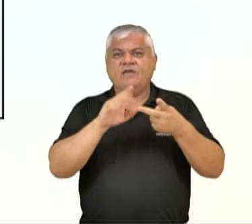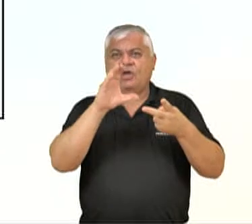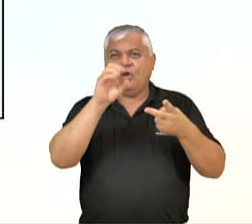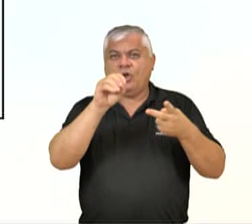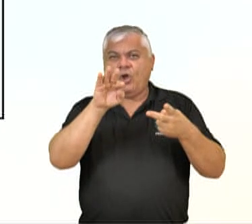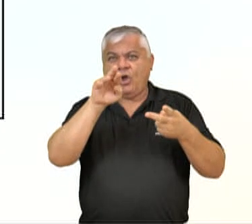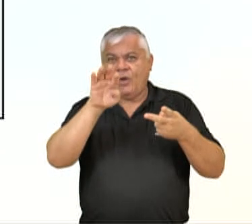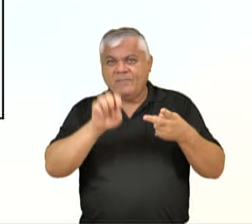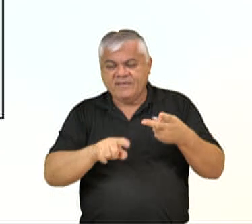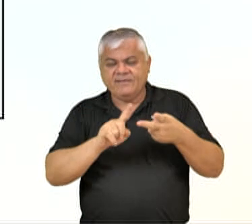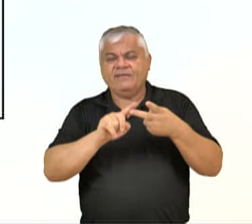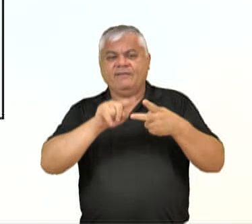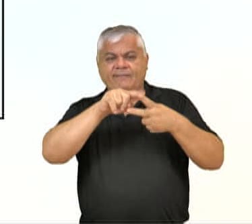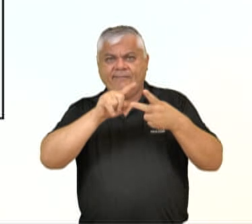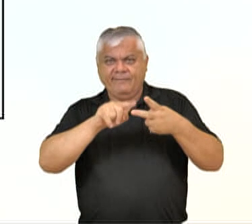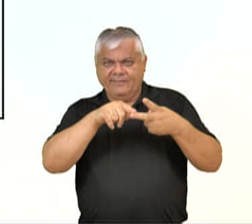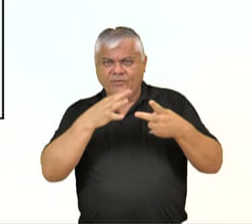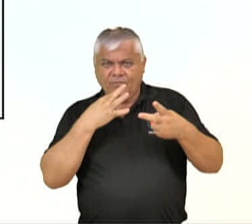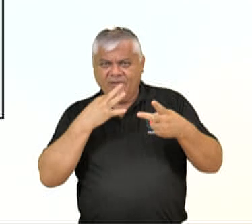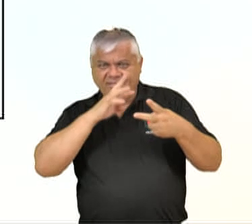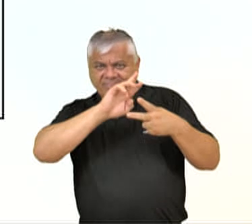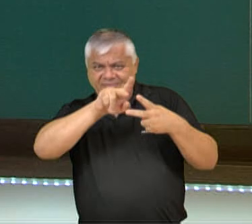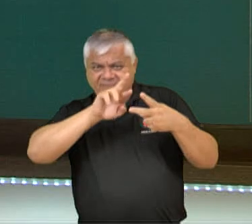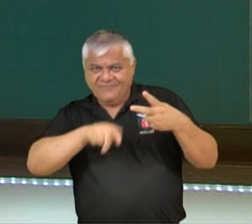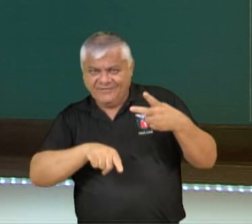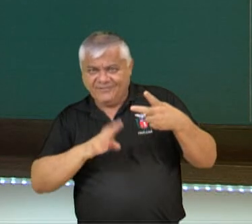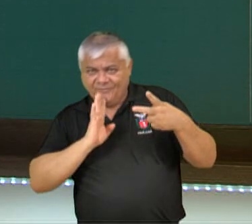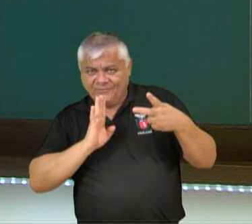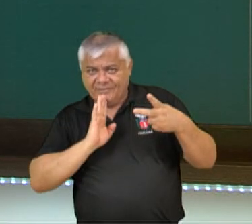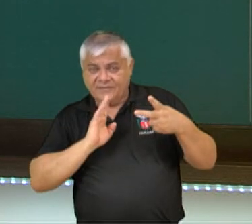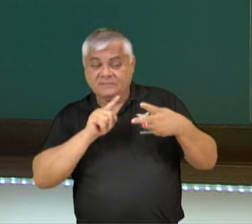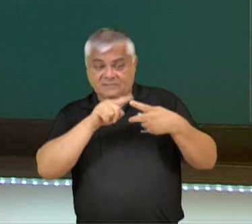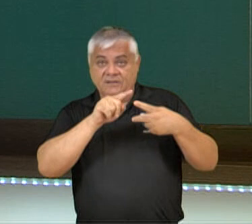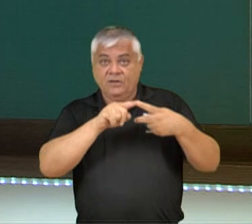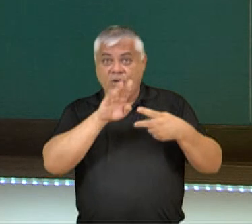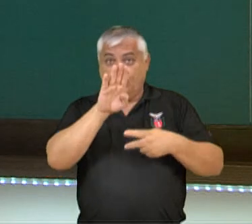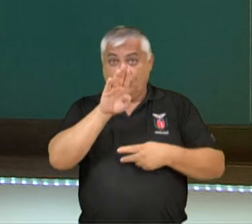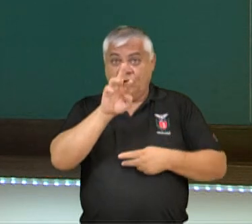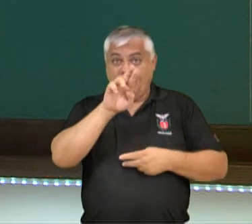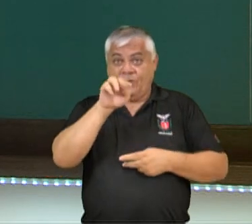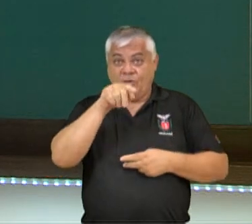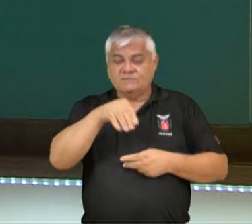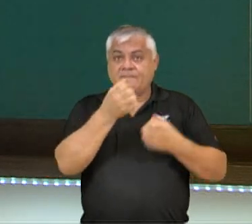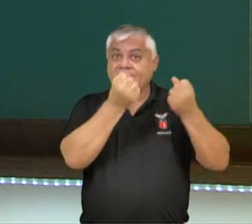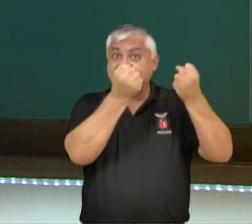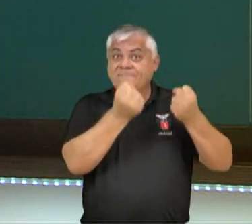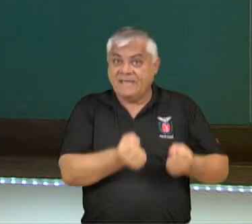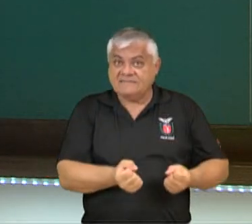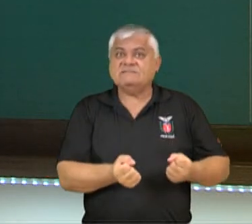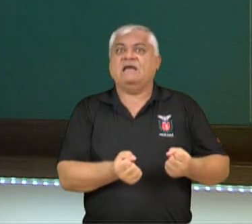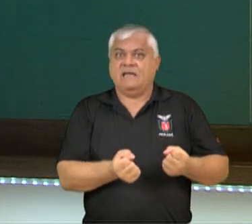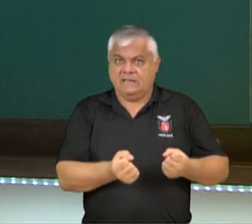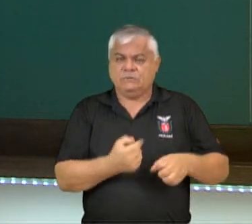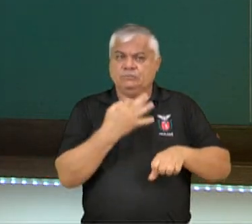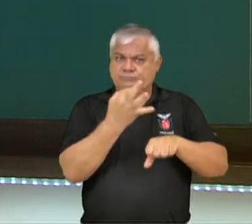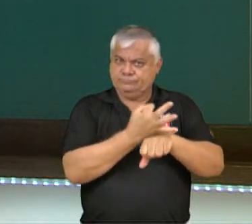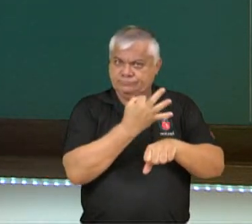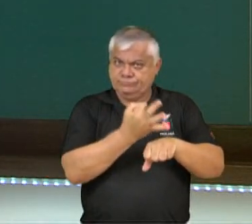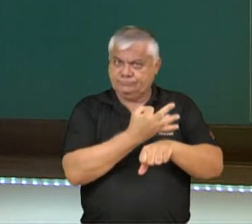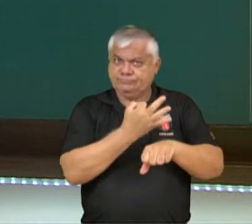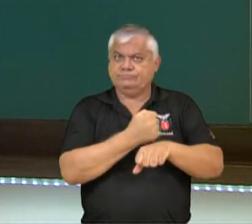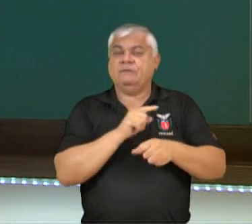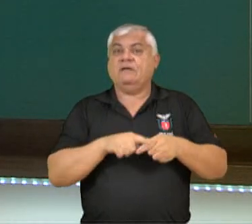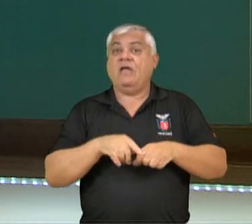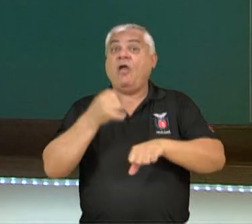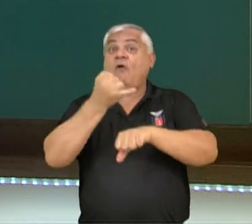conhece as diferenças entre o bronze e o ferro? Bronze, inclusive, mais pesado, ambos são bem resistentes, o